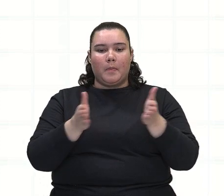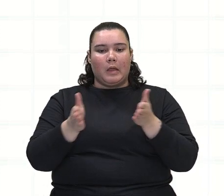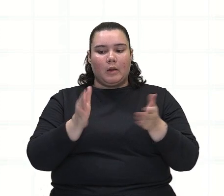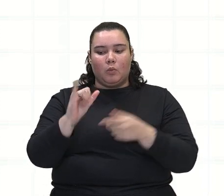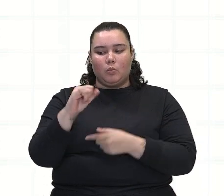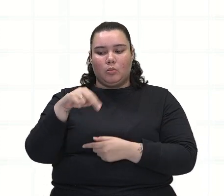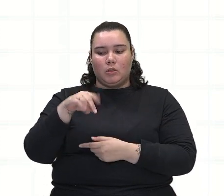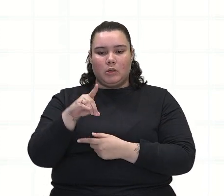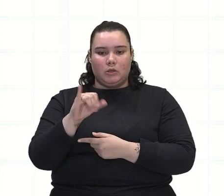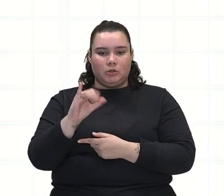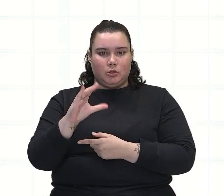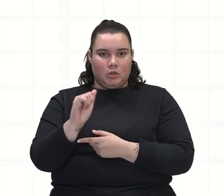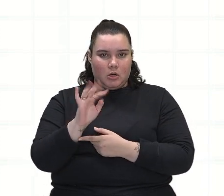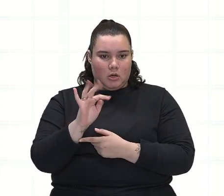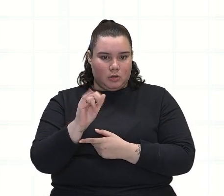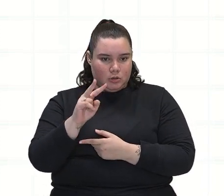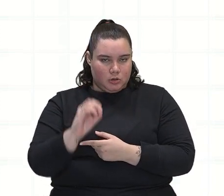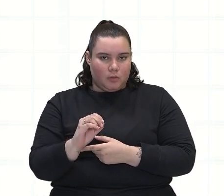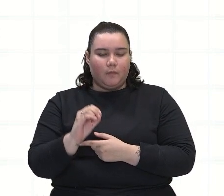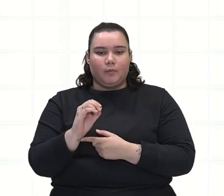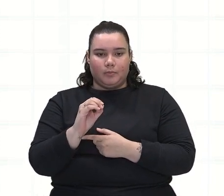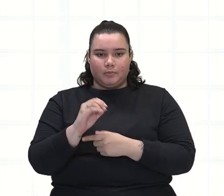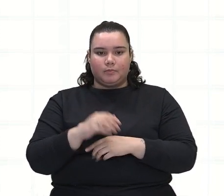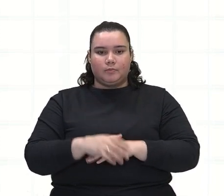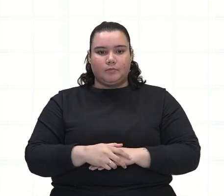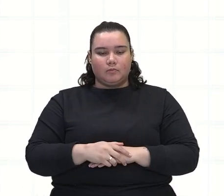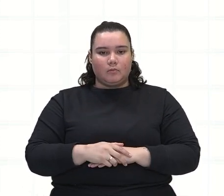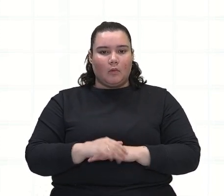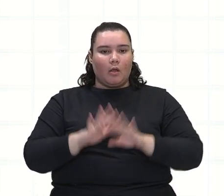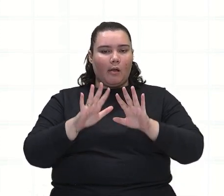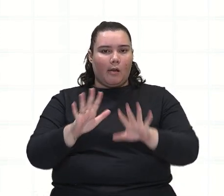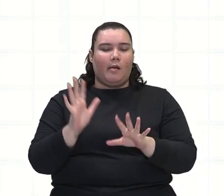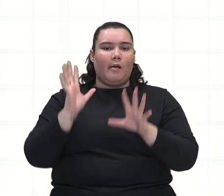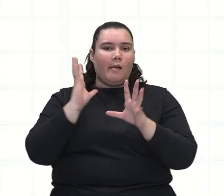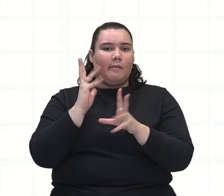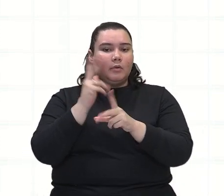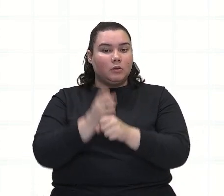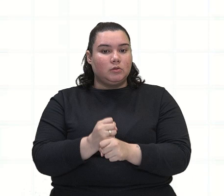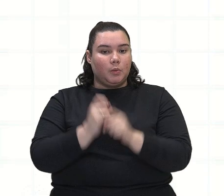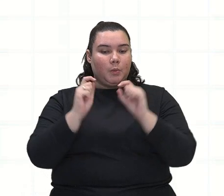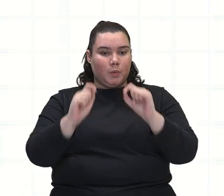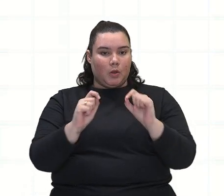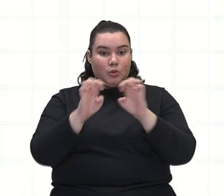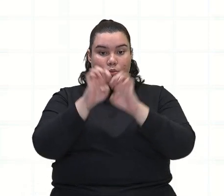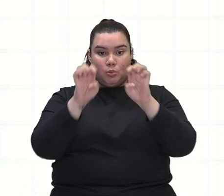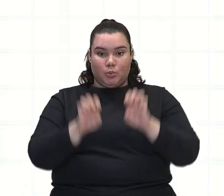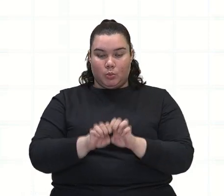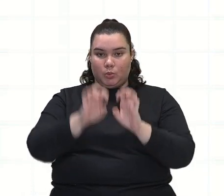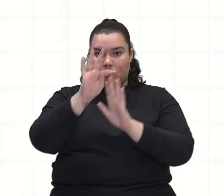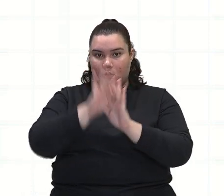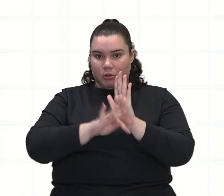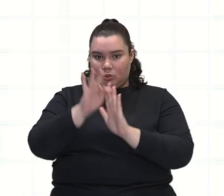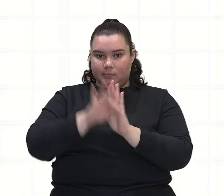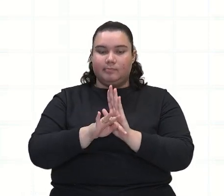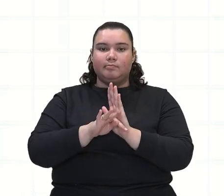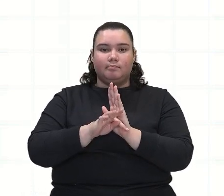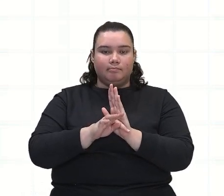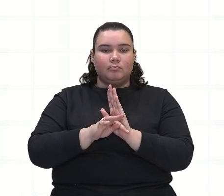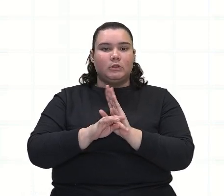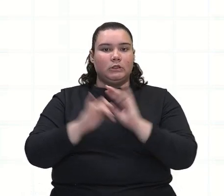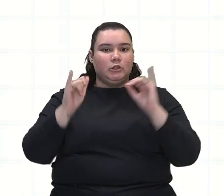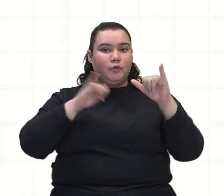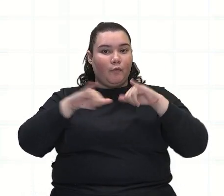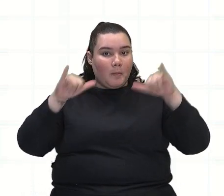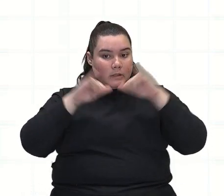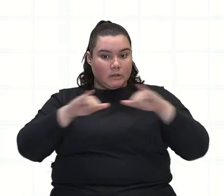indicativo, que é o modo da certeza. Vamos revisar a estrutura da notícia. Tem o